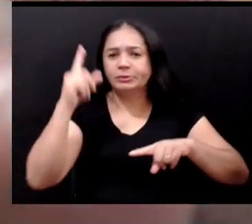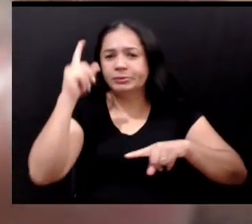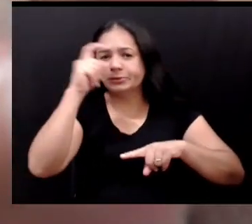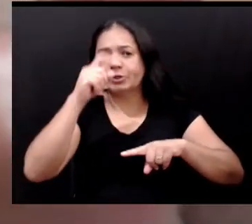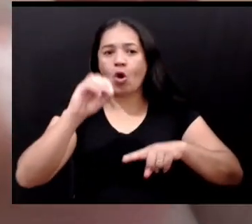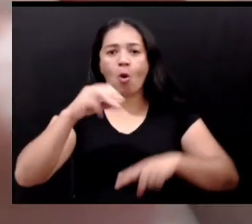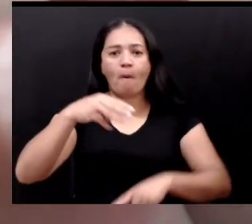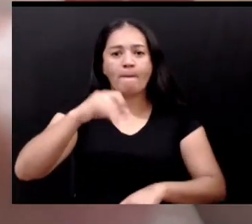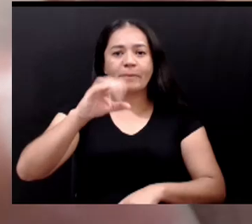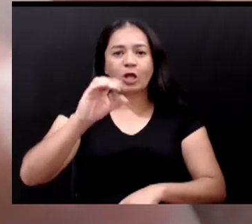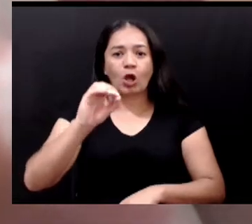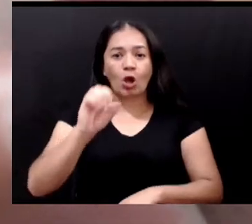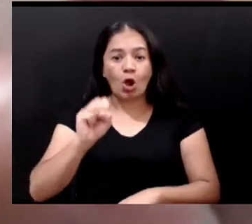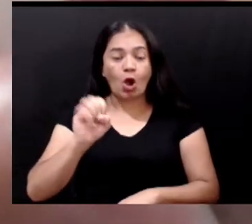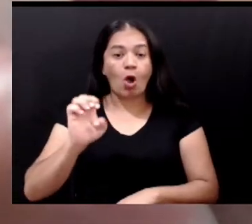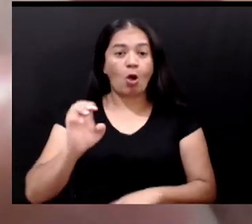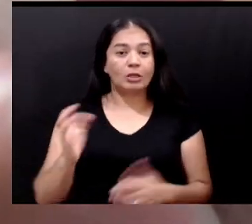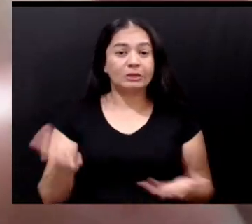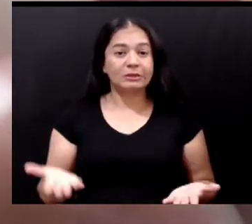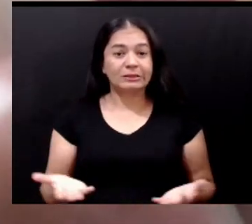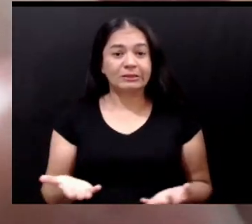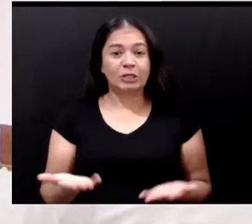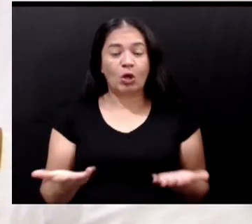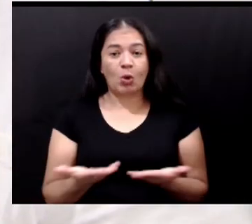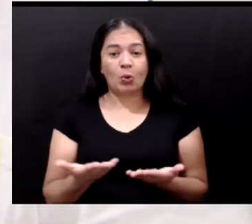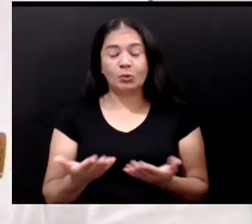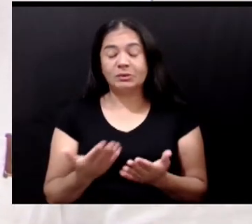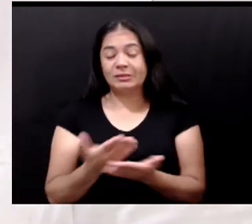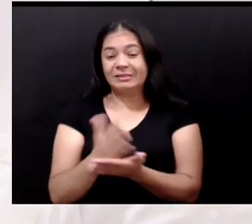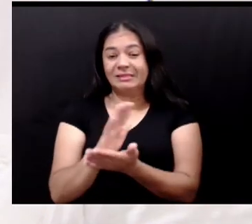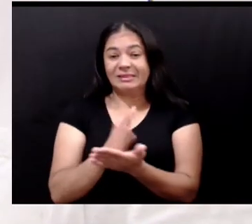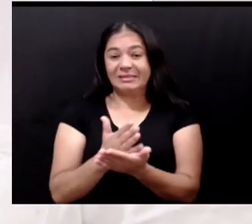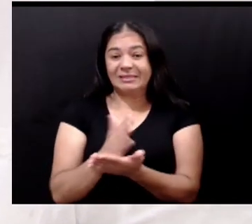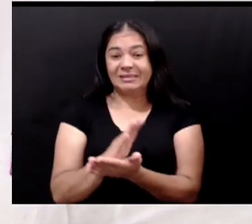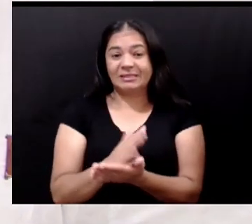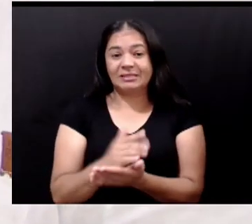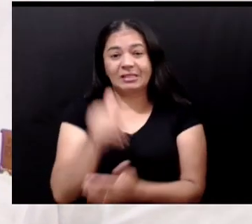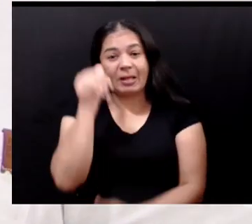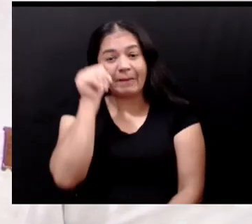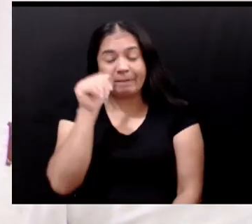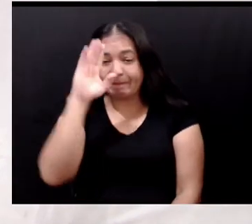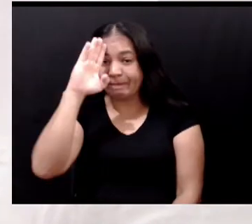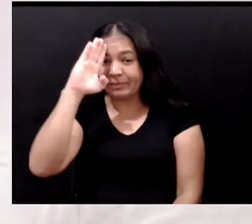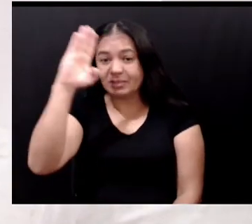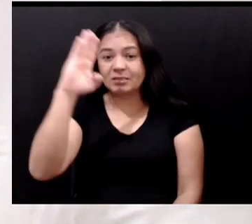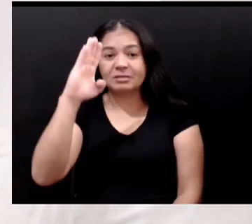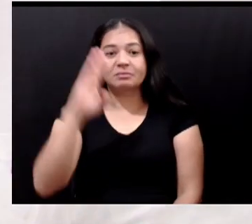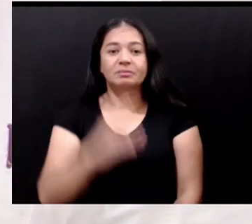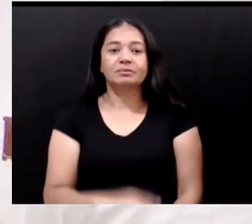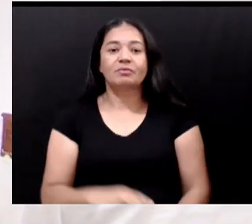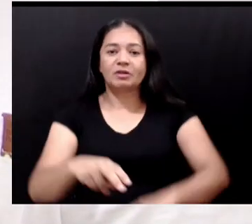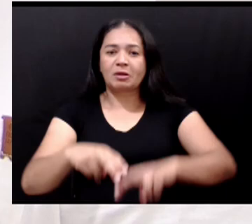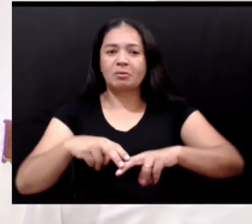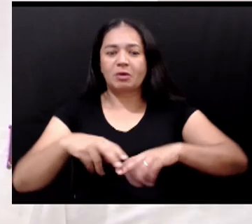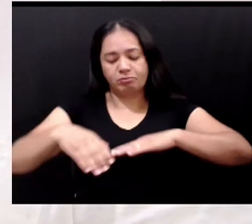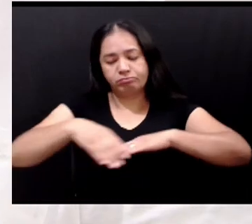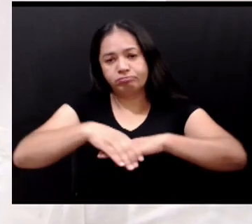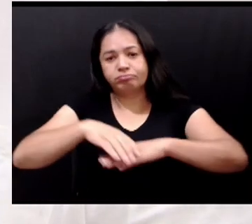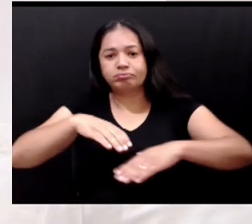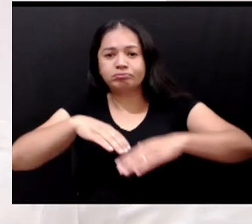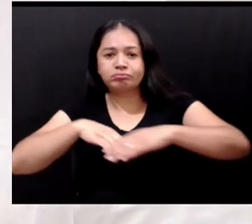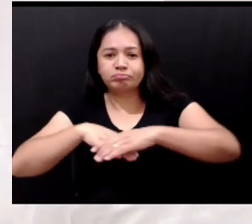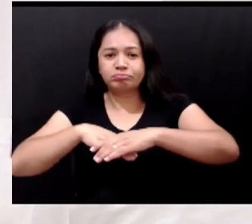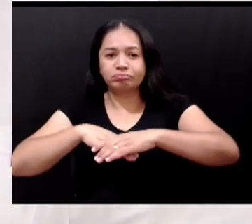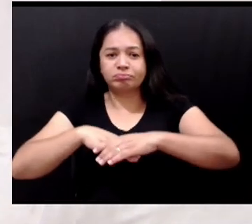coisa que atormenta muito as mulheres, principalmente, né, por causa dos calçados de bico fino, essa coisa